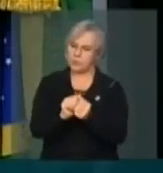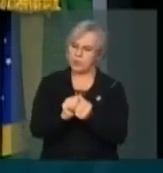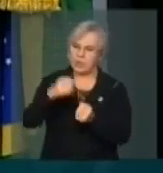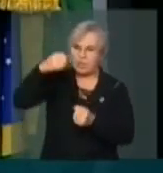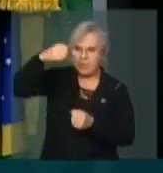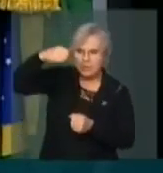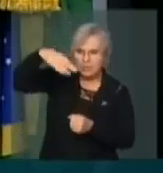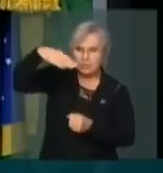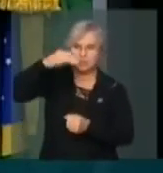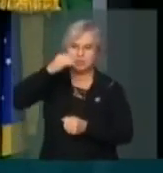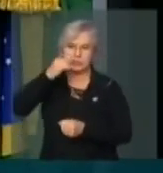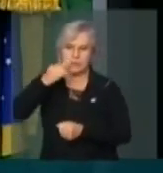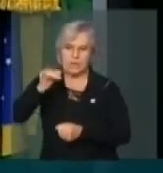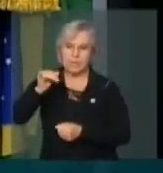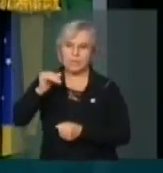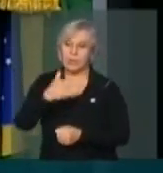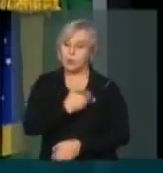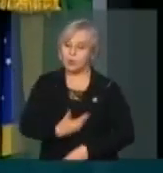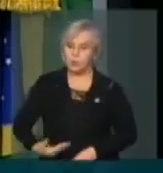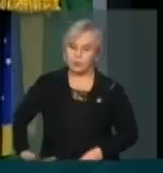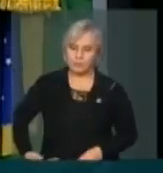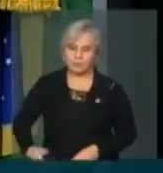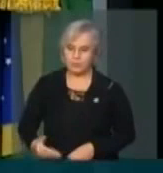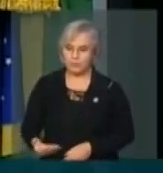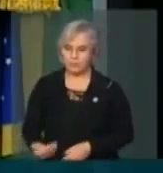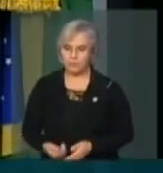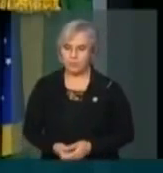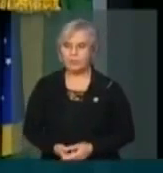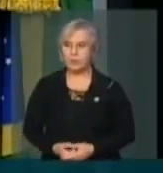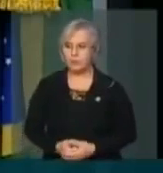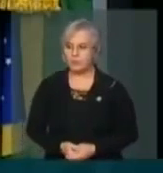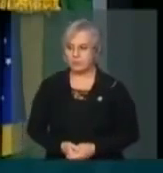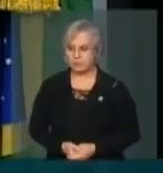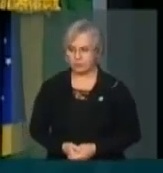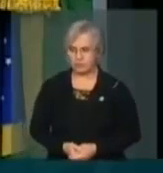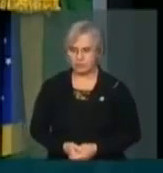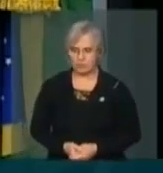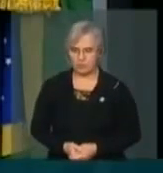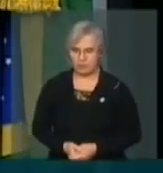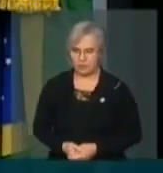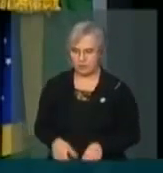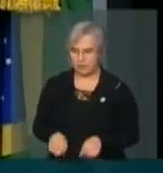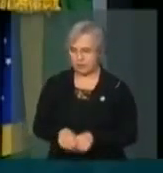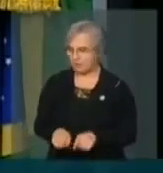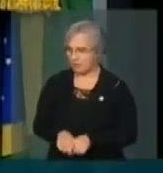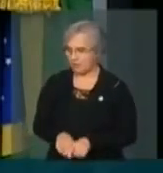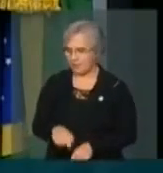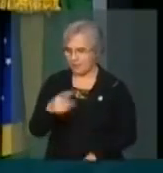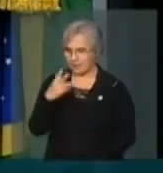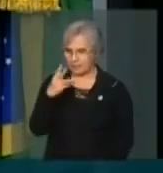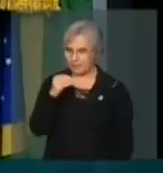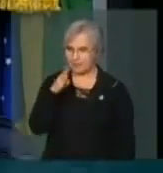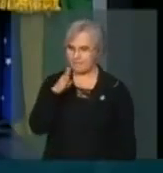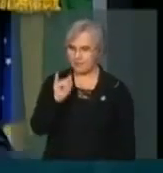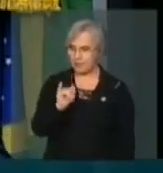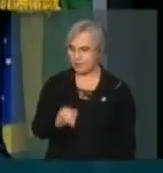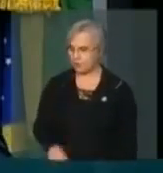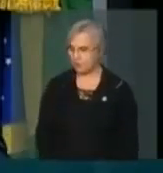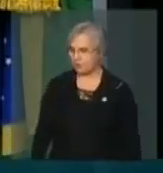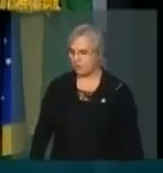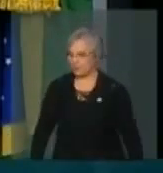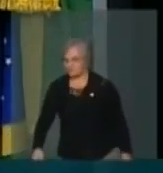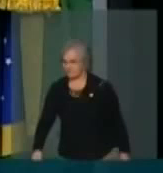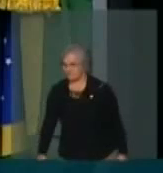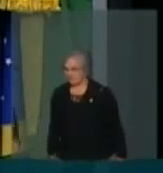energia elétrica. O governo tem se preocupado, diante de um orçamento de 30 bilhões de reais negativo. Vamos aos